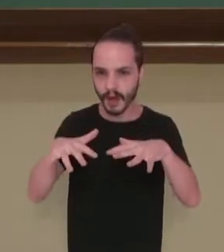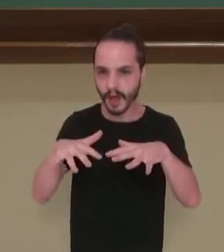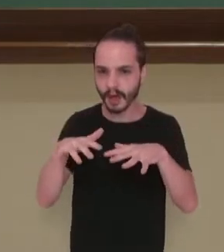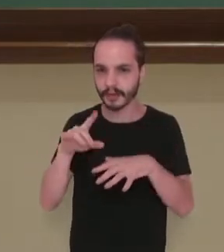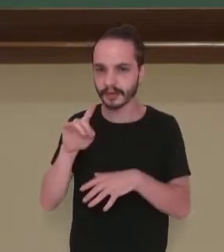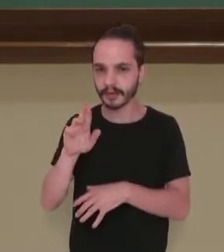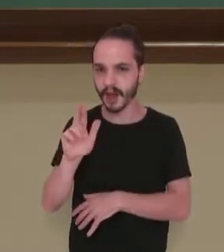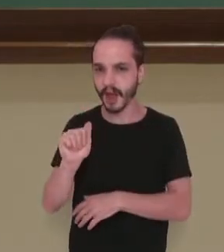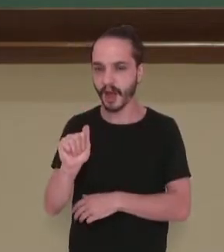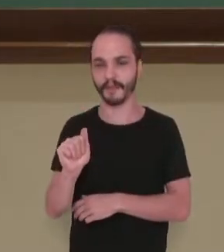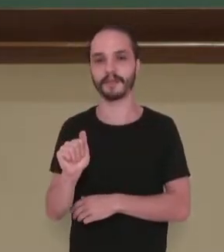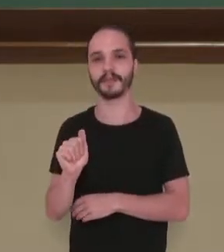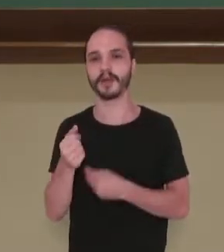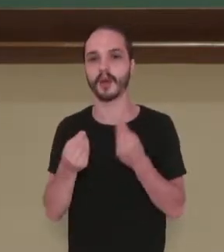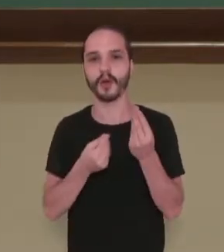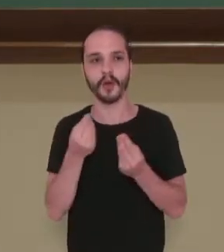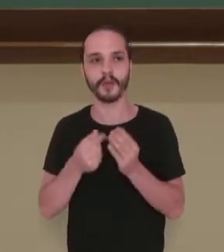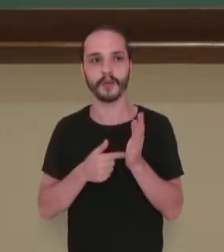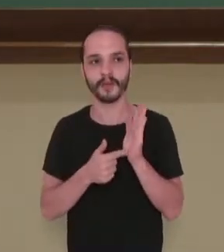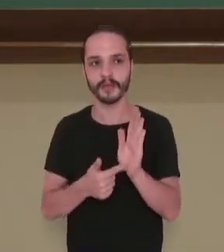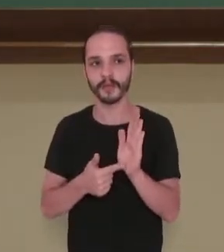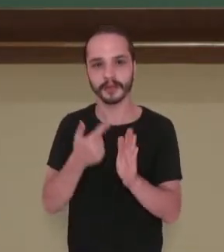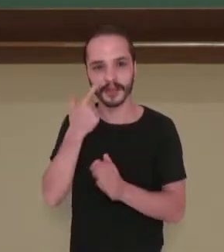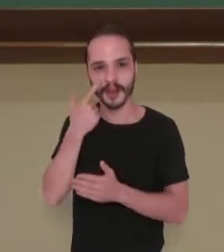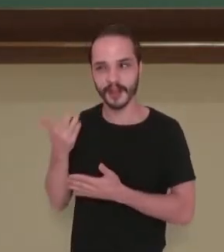Como que eu, vilã, vou me apresentar?